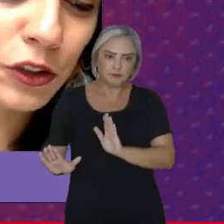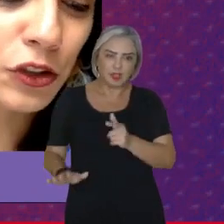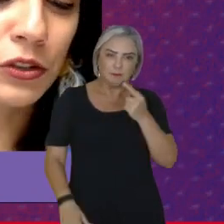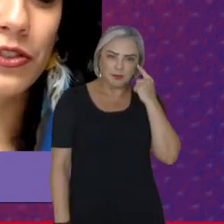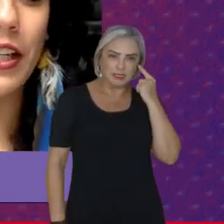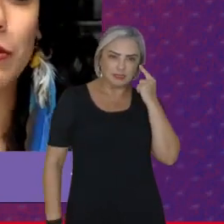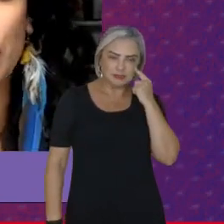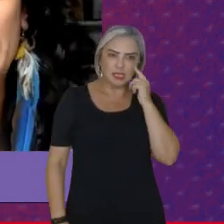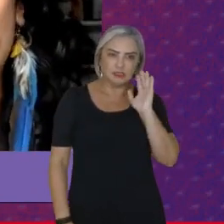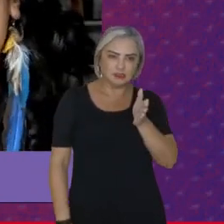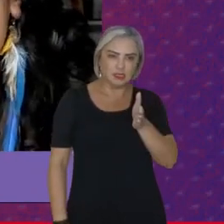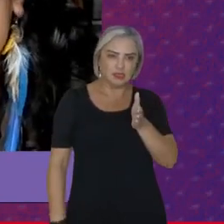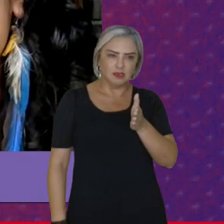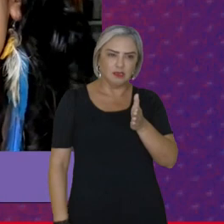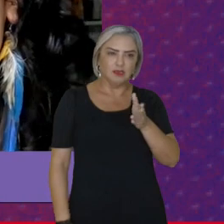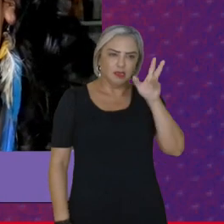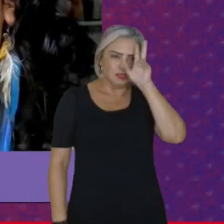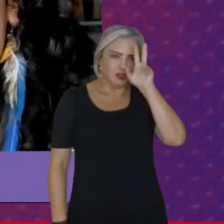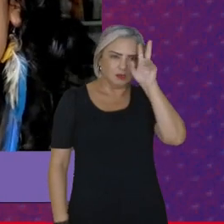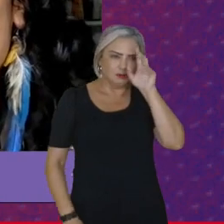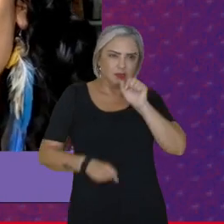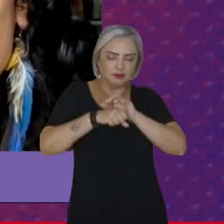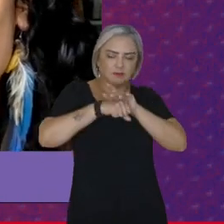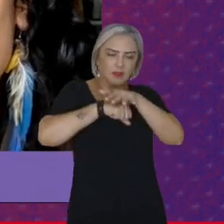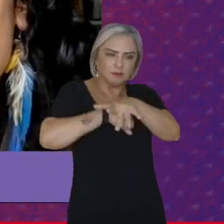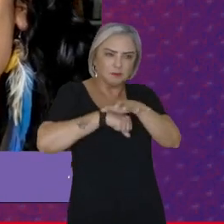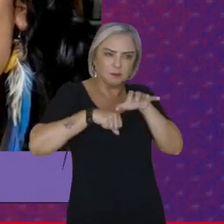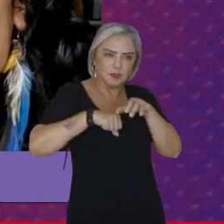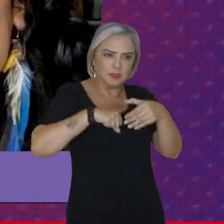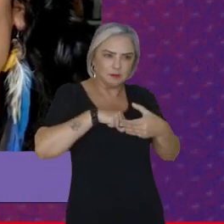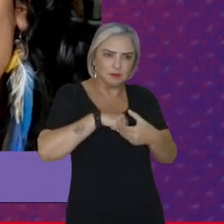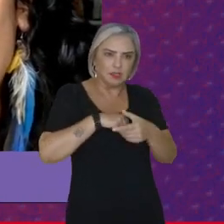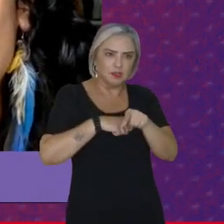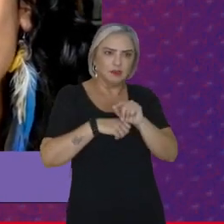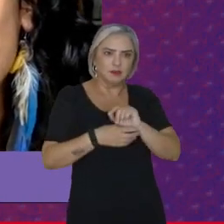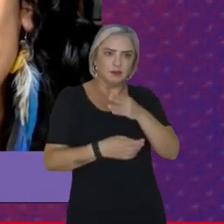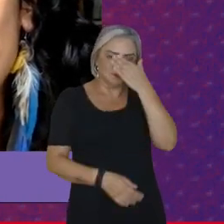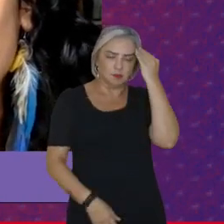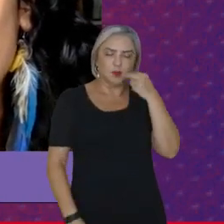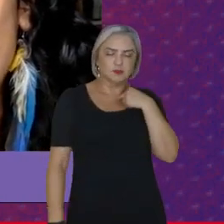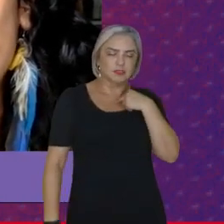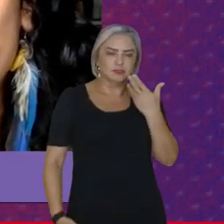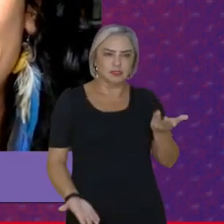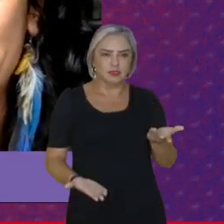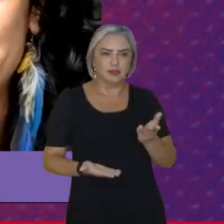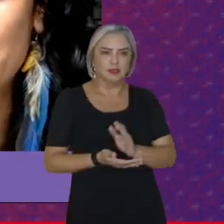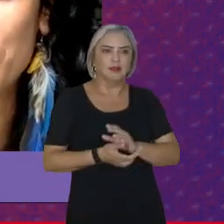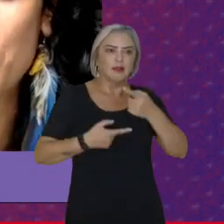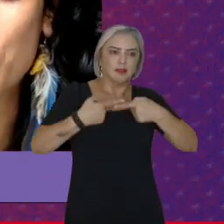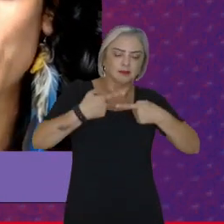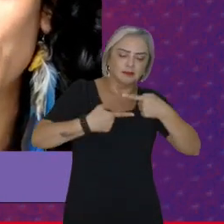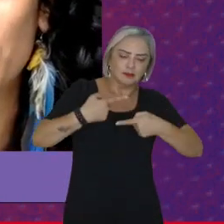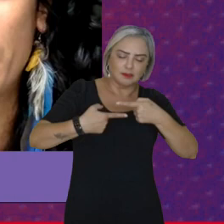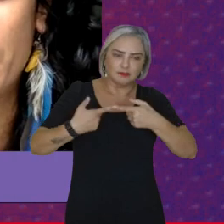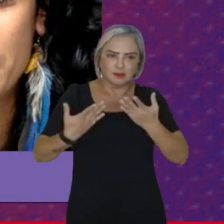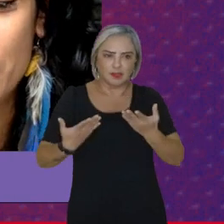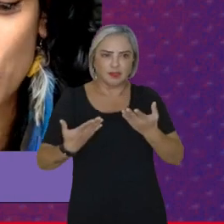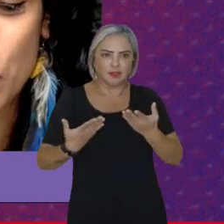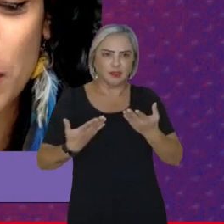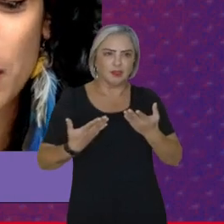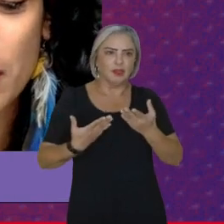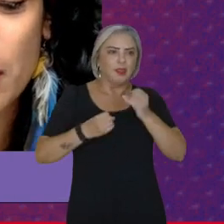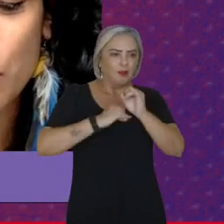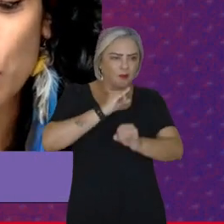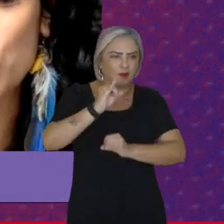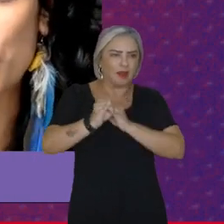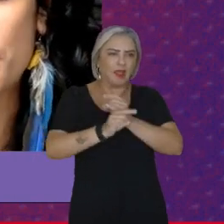pensar, já que eu já lembrei da pandemia, impossível esquecer, com a gente também, inclusive, fazendo um debate, muitos encontros